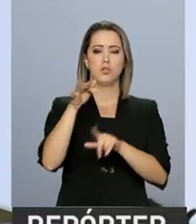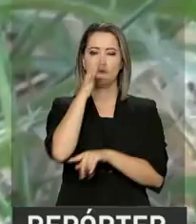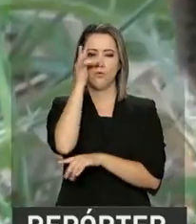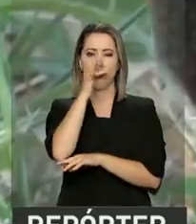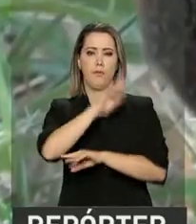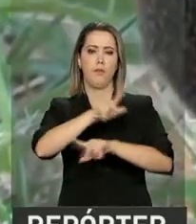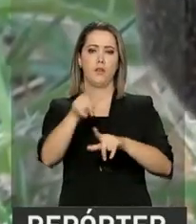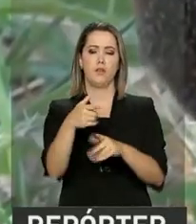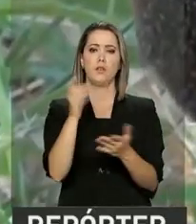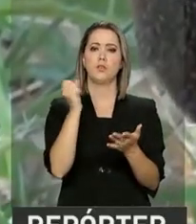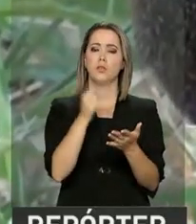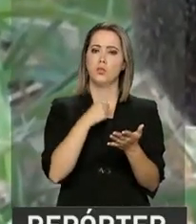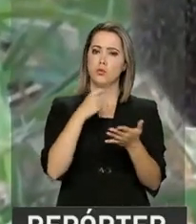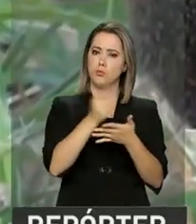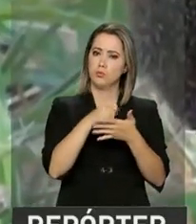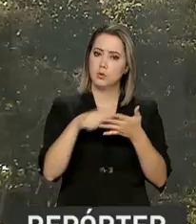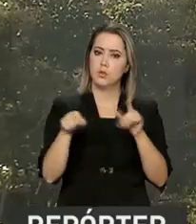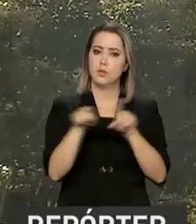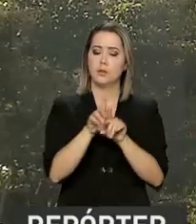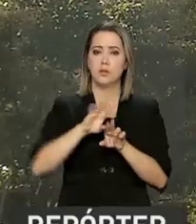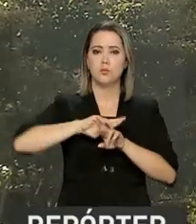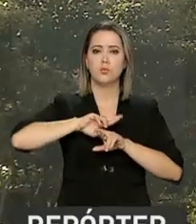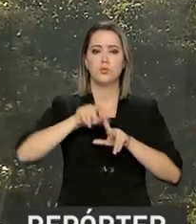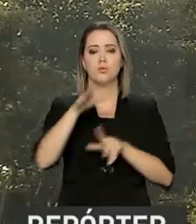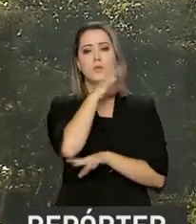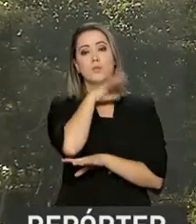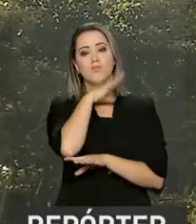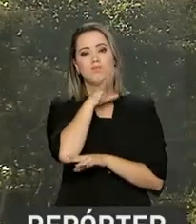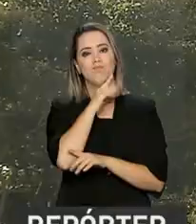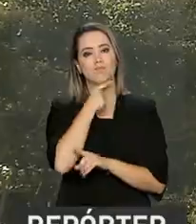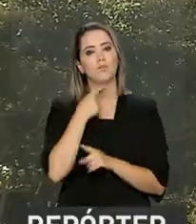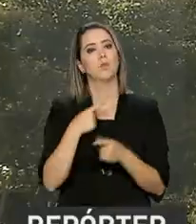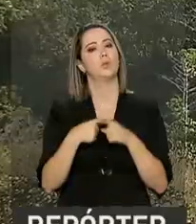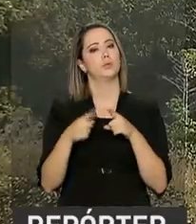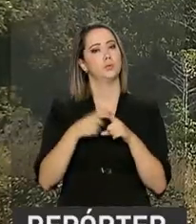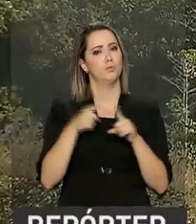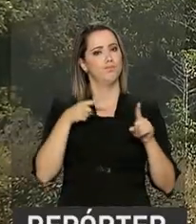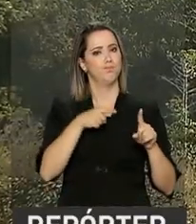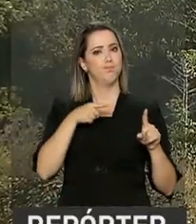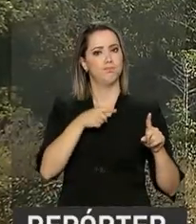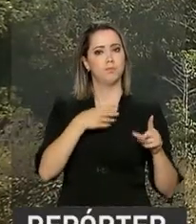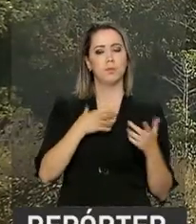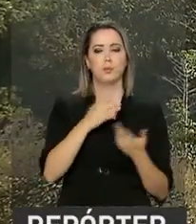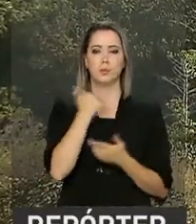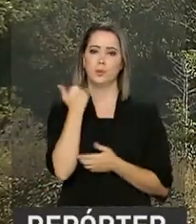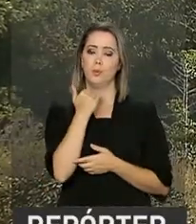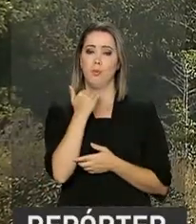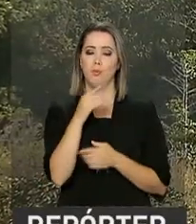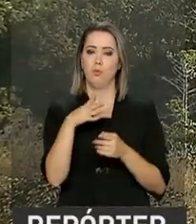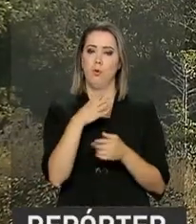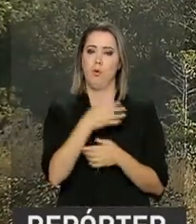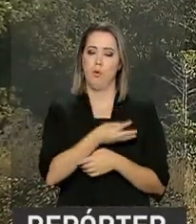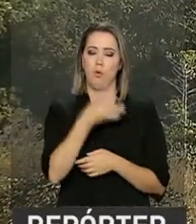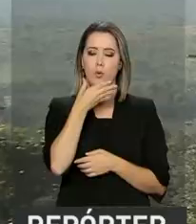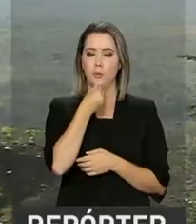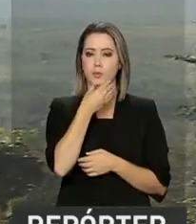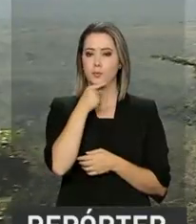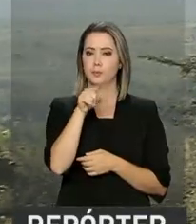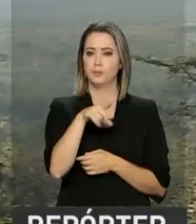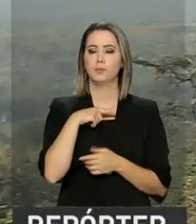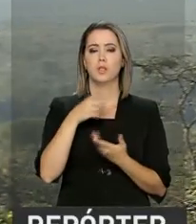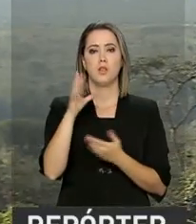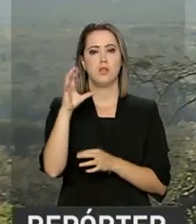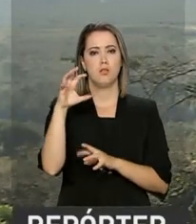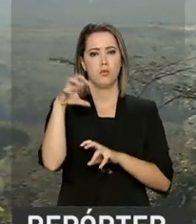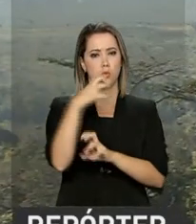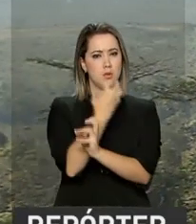animais e ameaçados pela ação do homem Essa é a realidade do serrado o segundo maior bioma brasileiro em extensão e